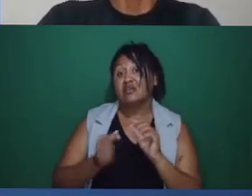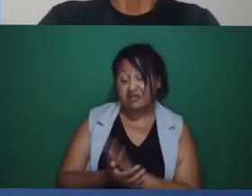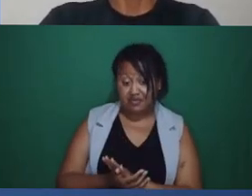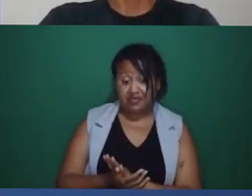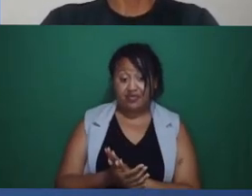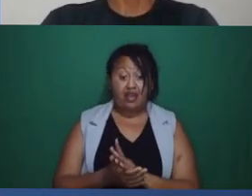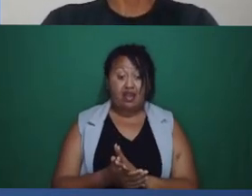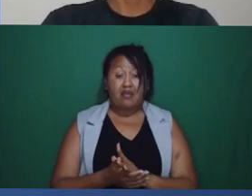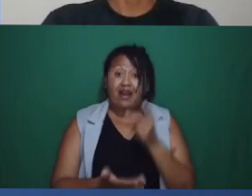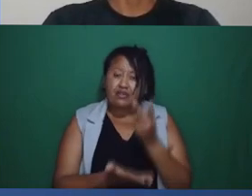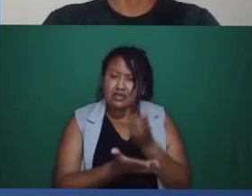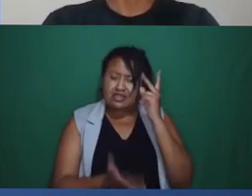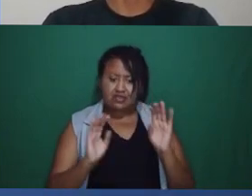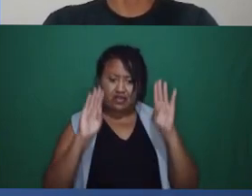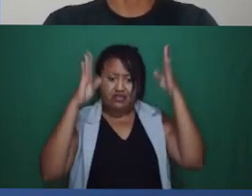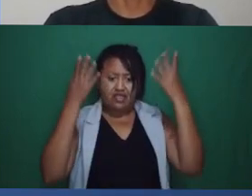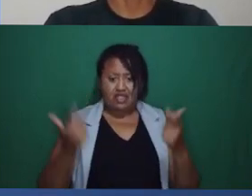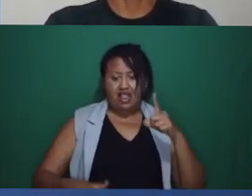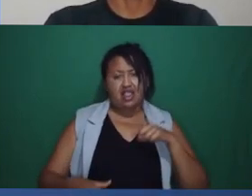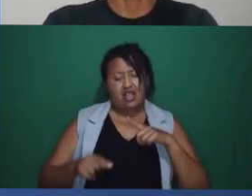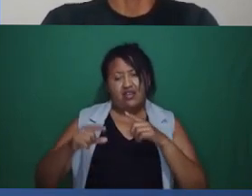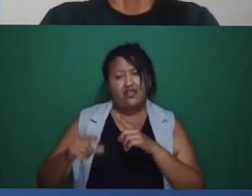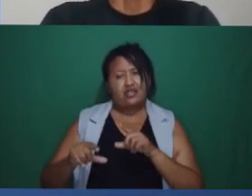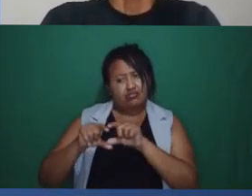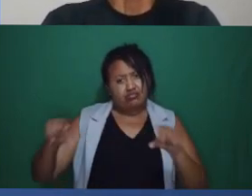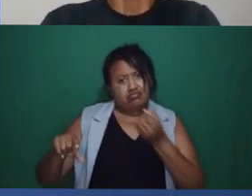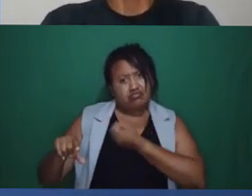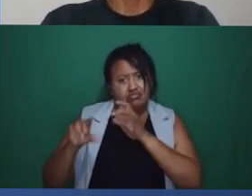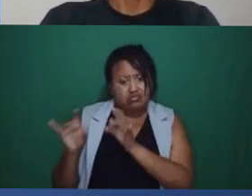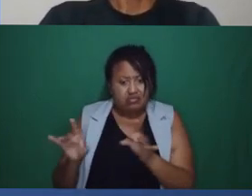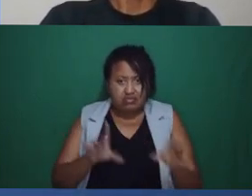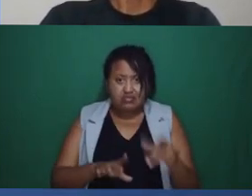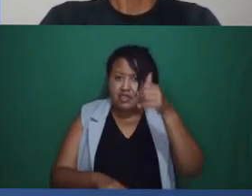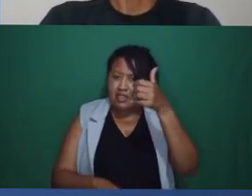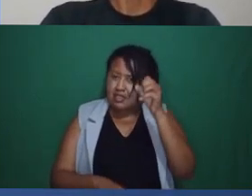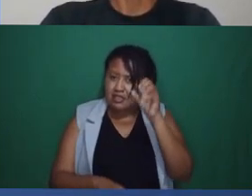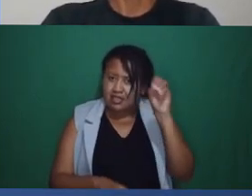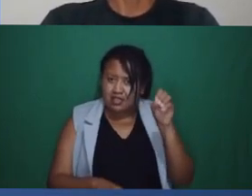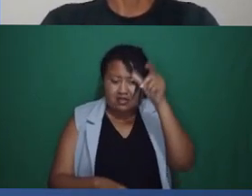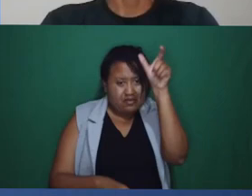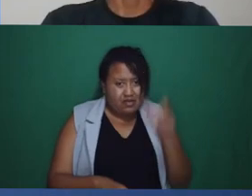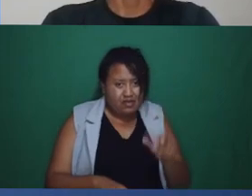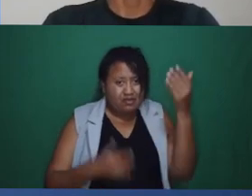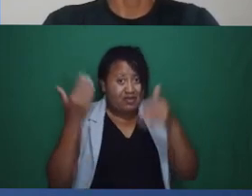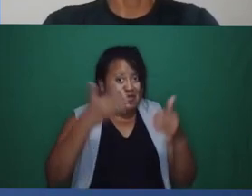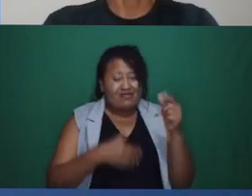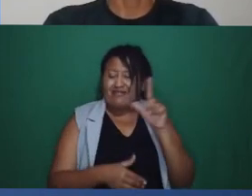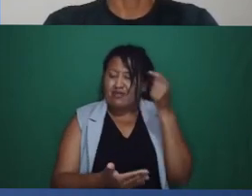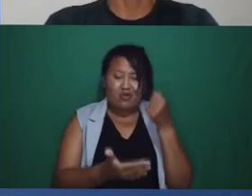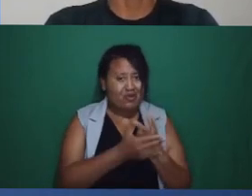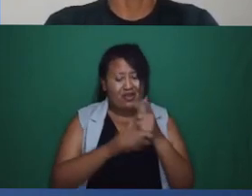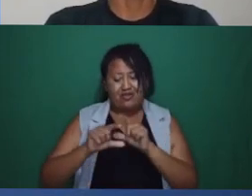seguinte para a realização de uma festa organizou-se uma rifa 100 pessoas que participaram da festa não